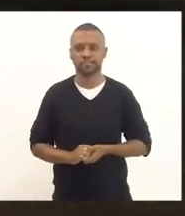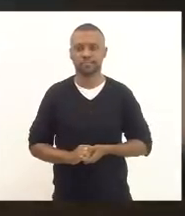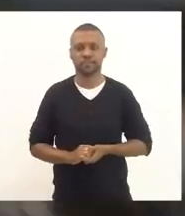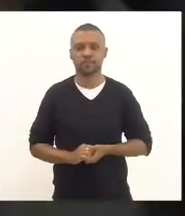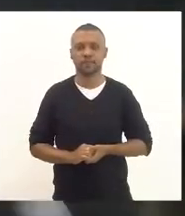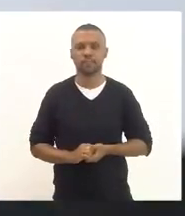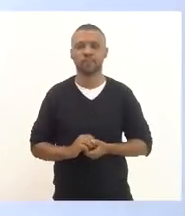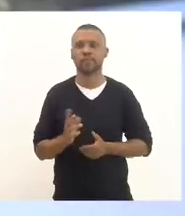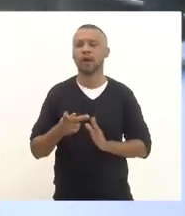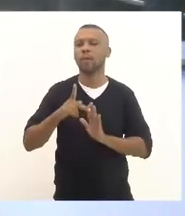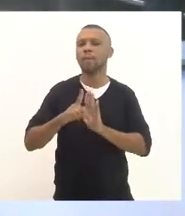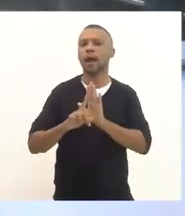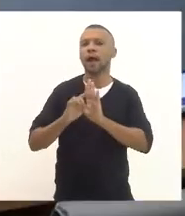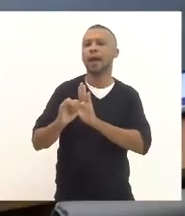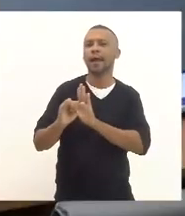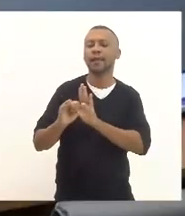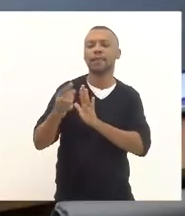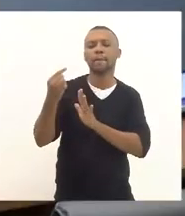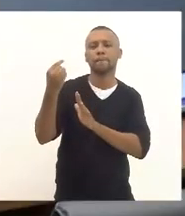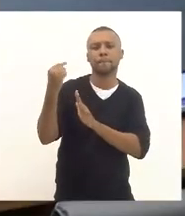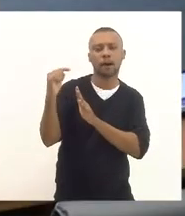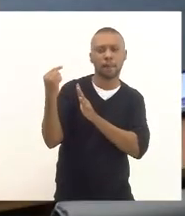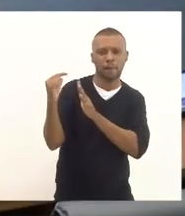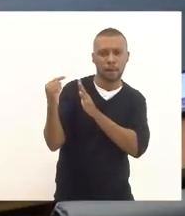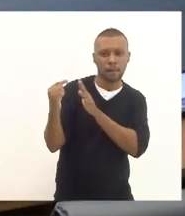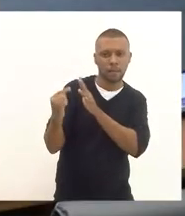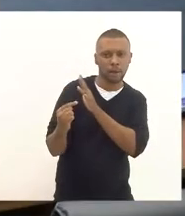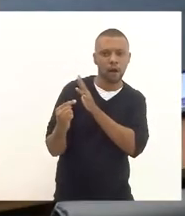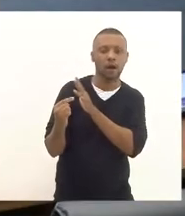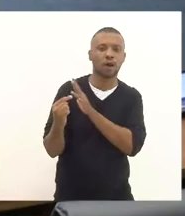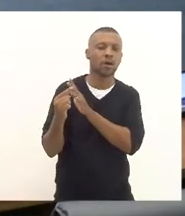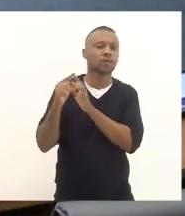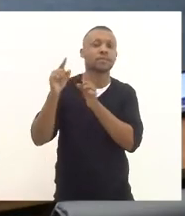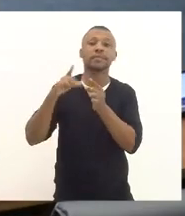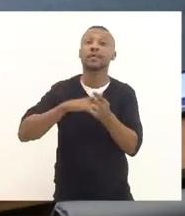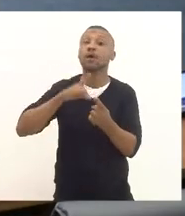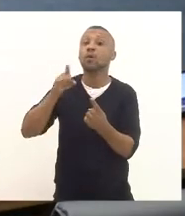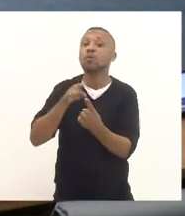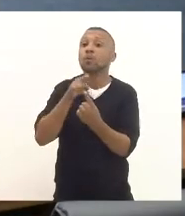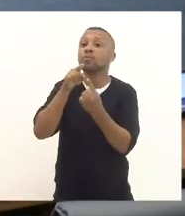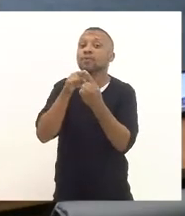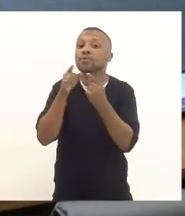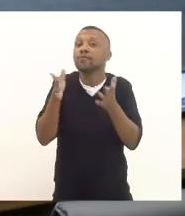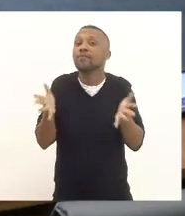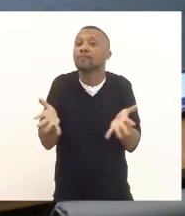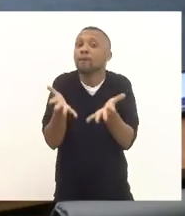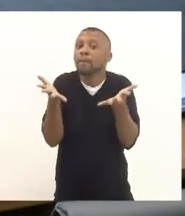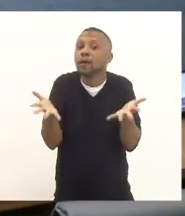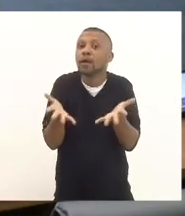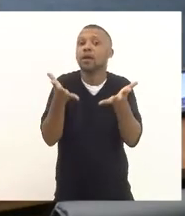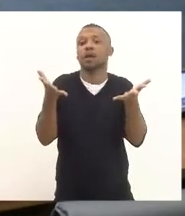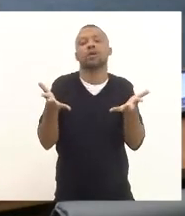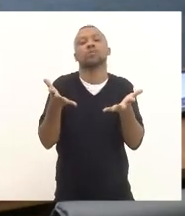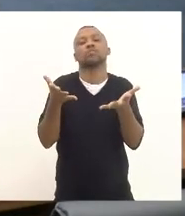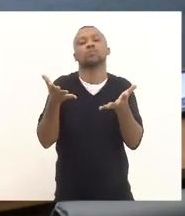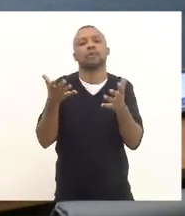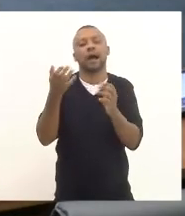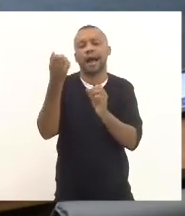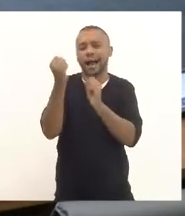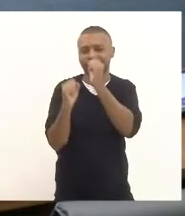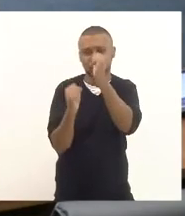e aos peles de fomento e a indústria